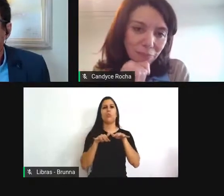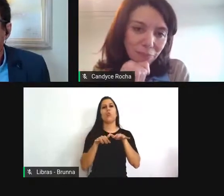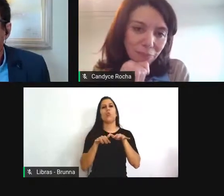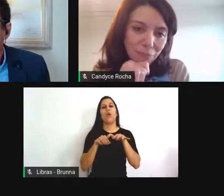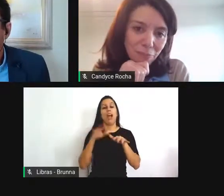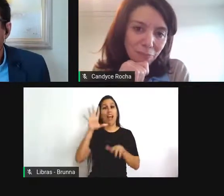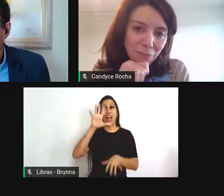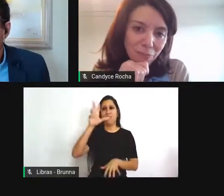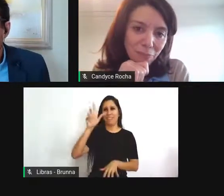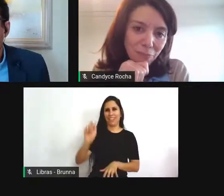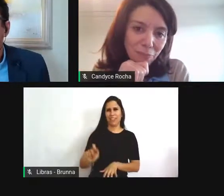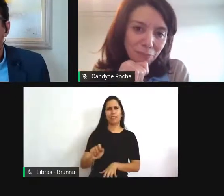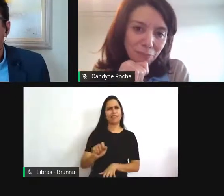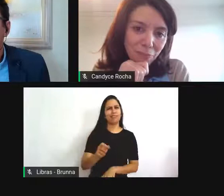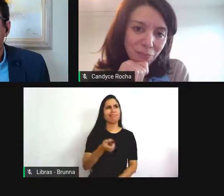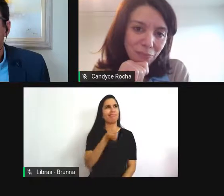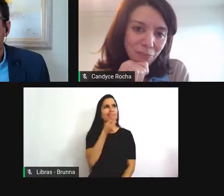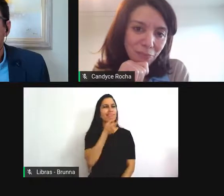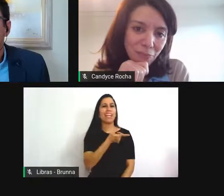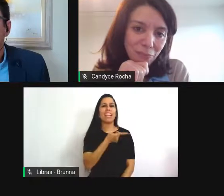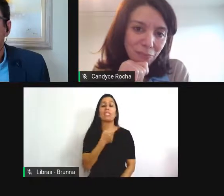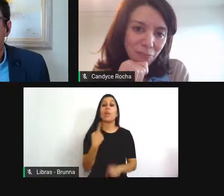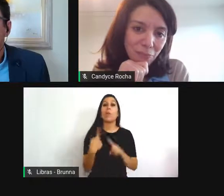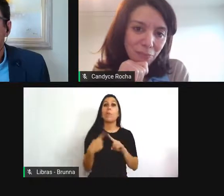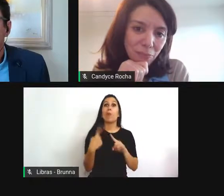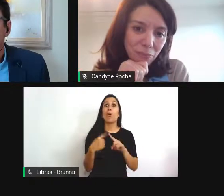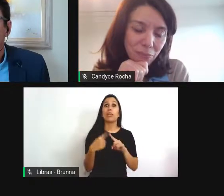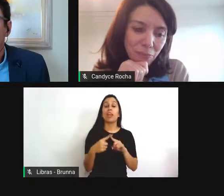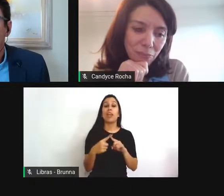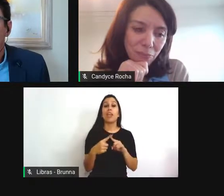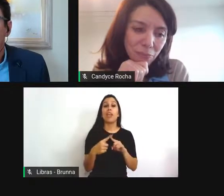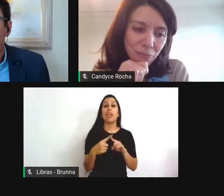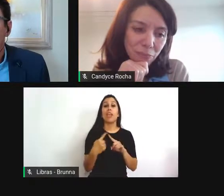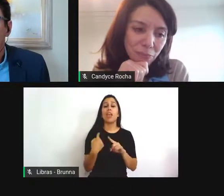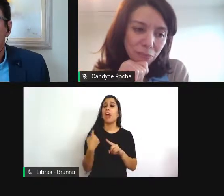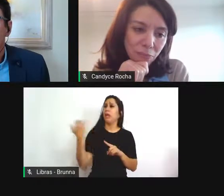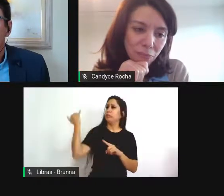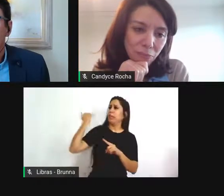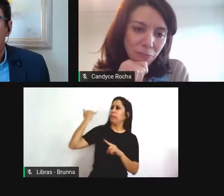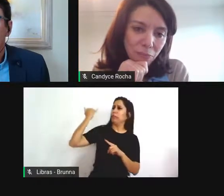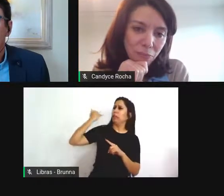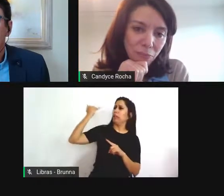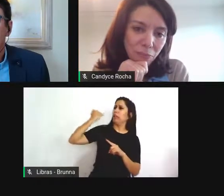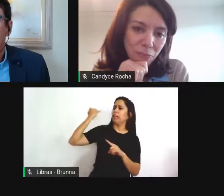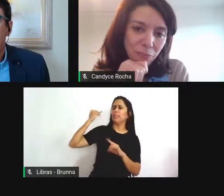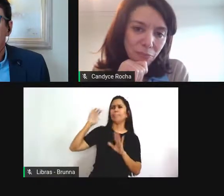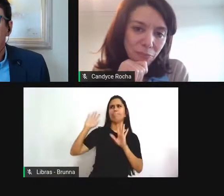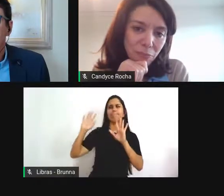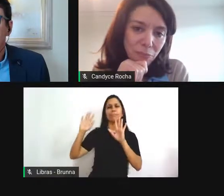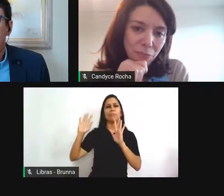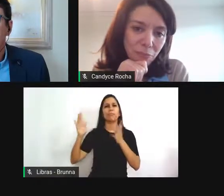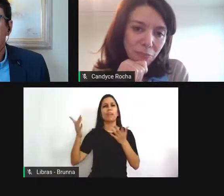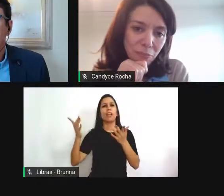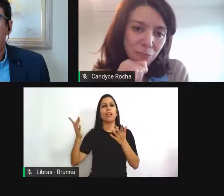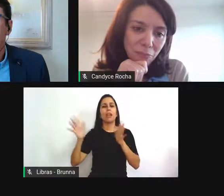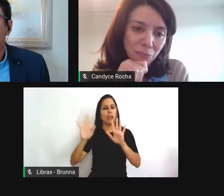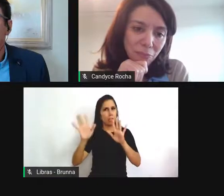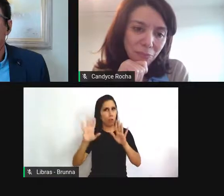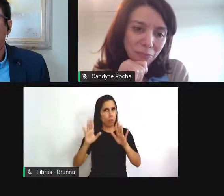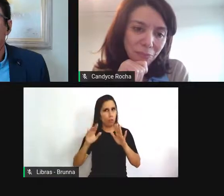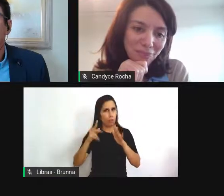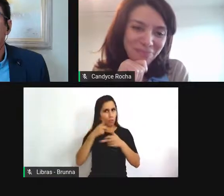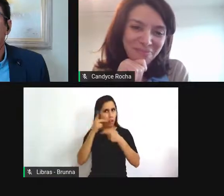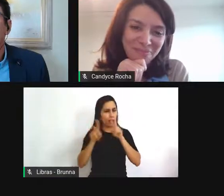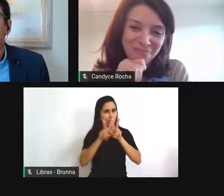porque me falaram assim bastante antes de eu começar a explicar do tradutor. Não entre em questões